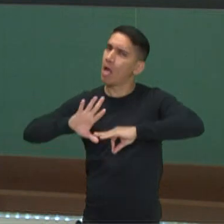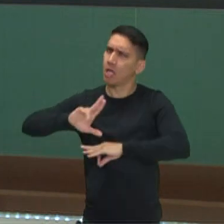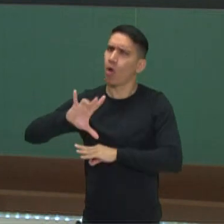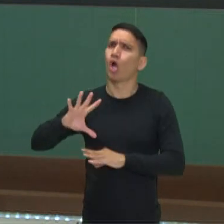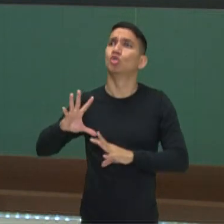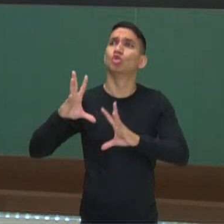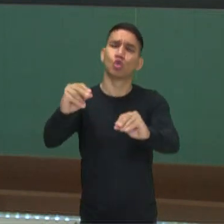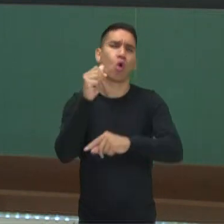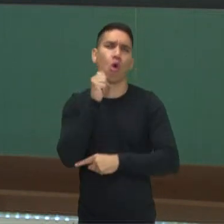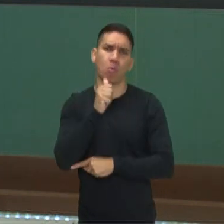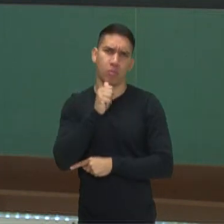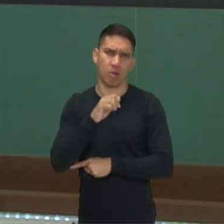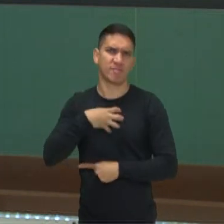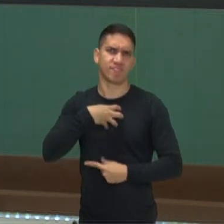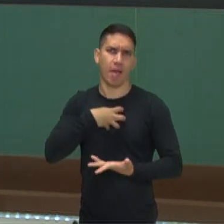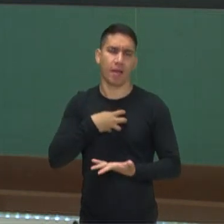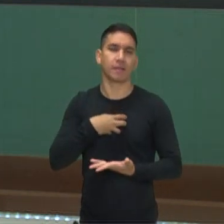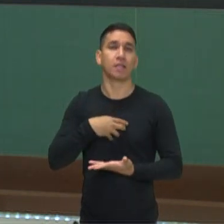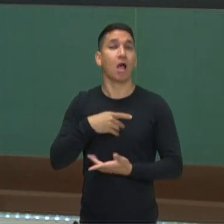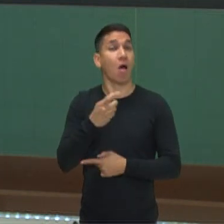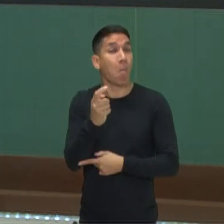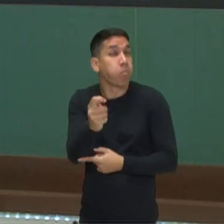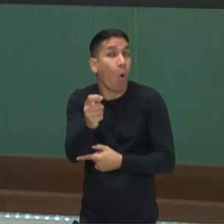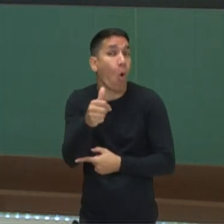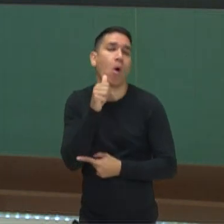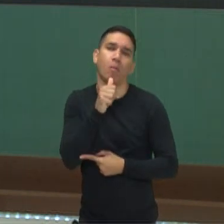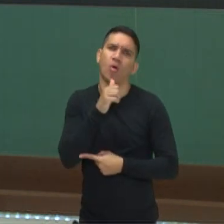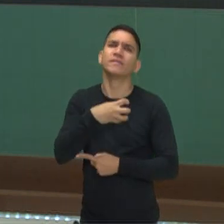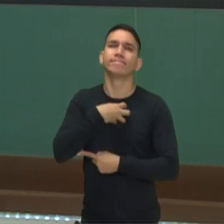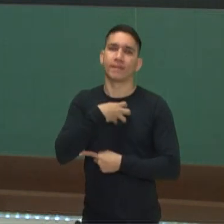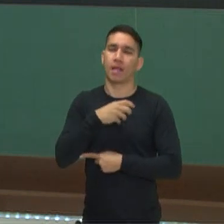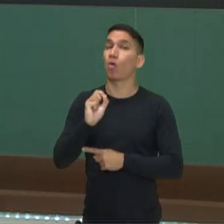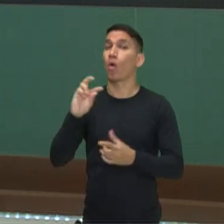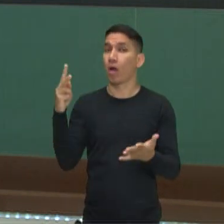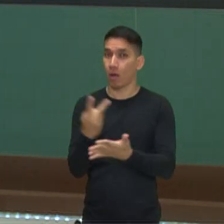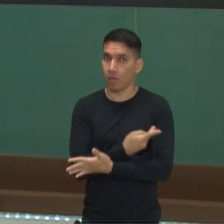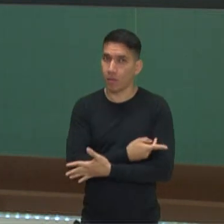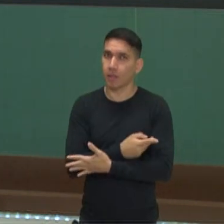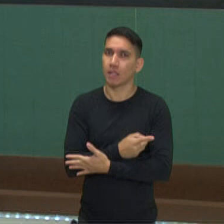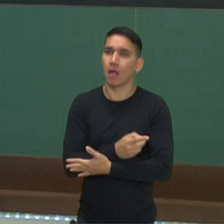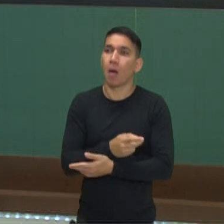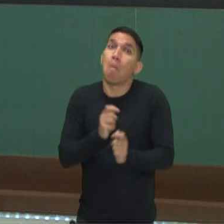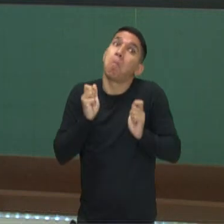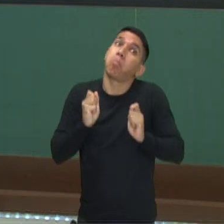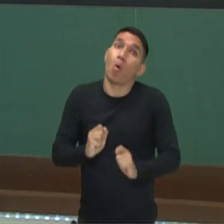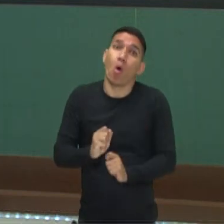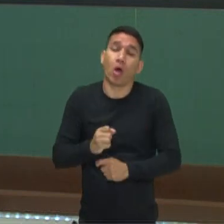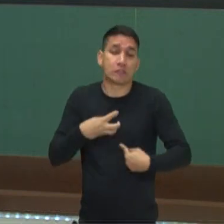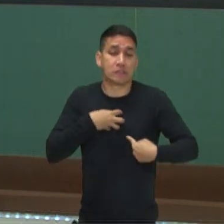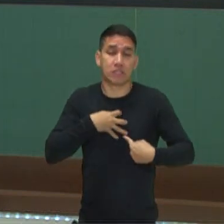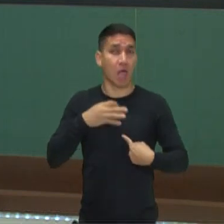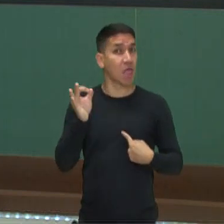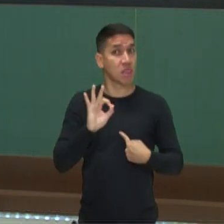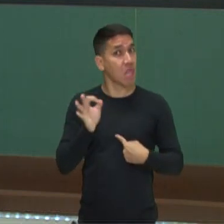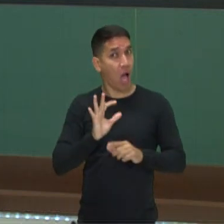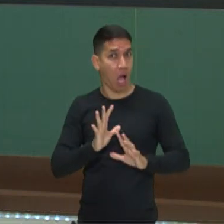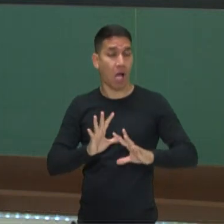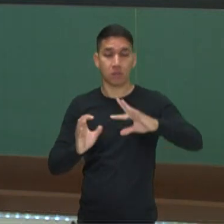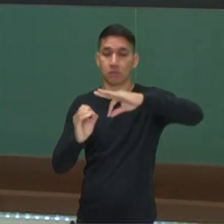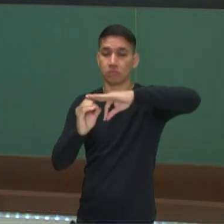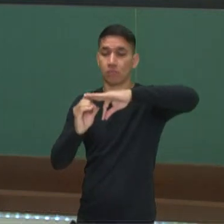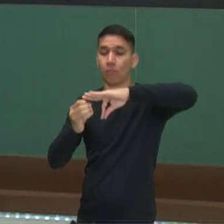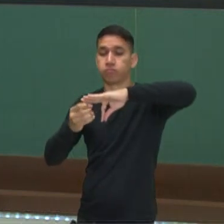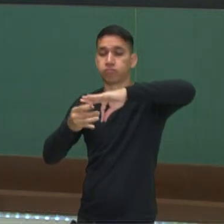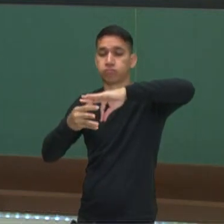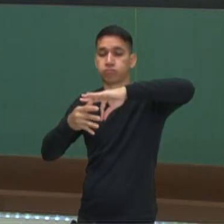verdade são poucas que sentem, tá? Então a chance de não sentir absolutamente nada quando está ovulando, né?